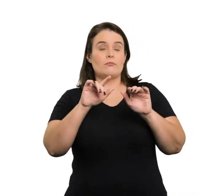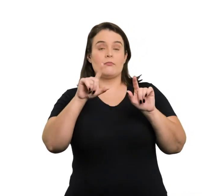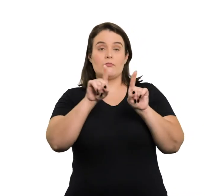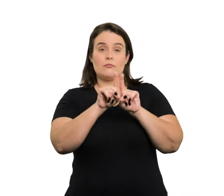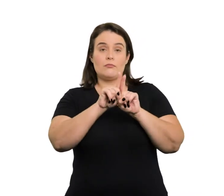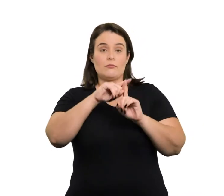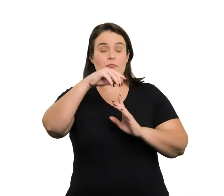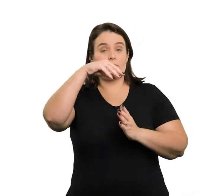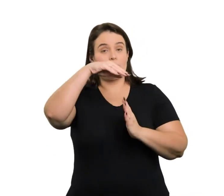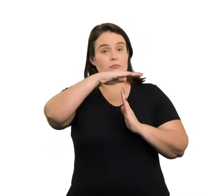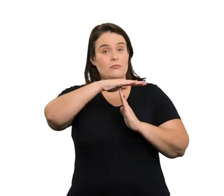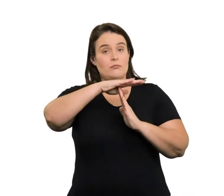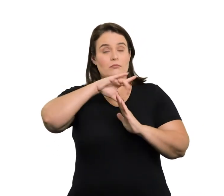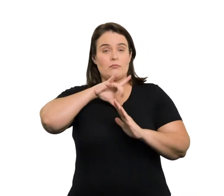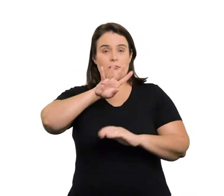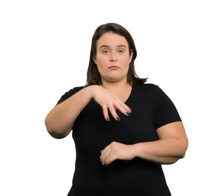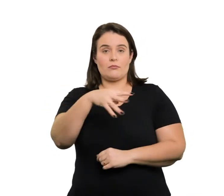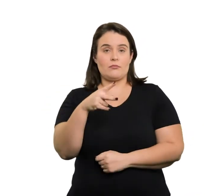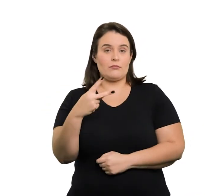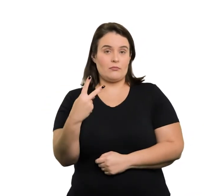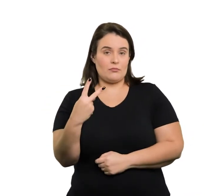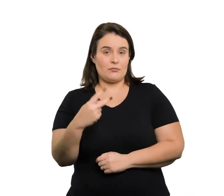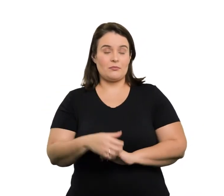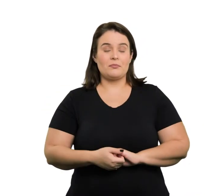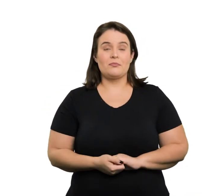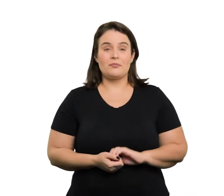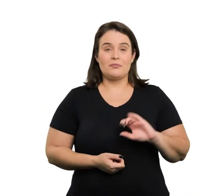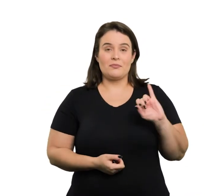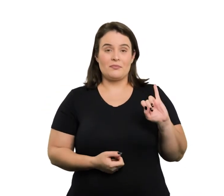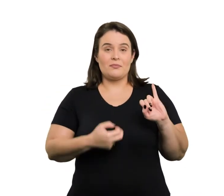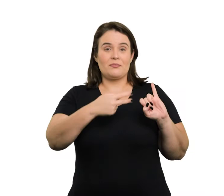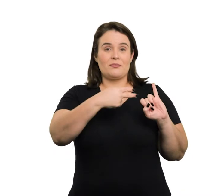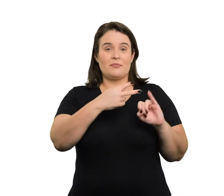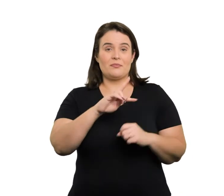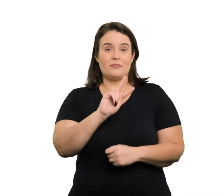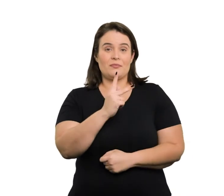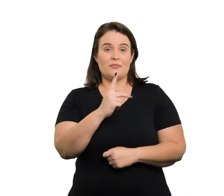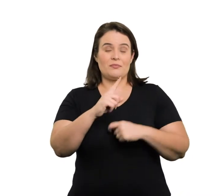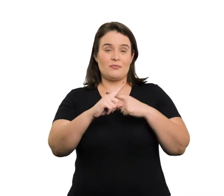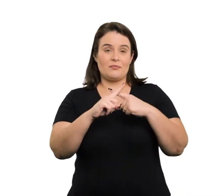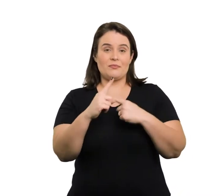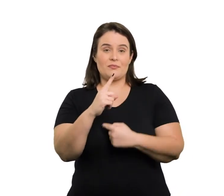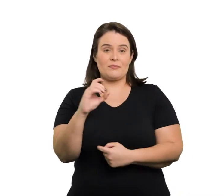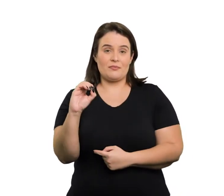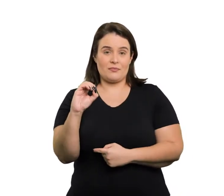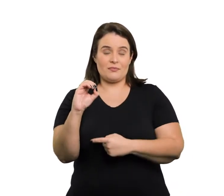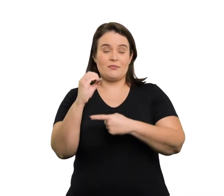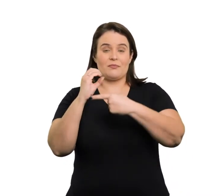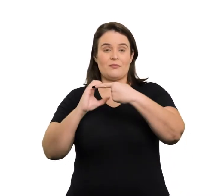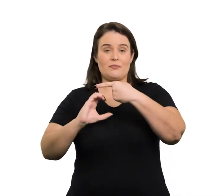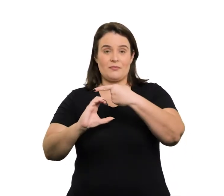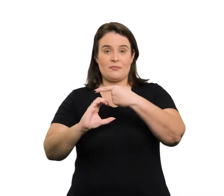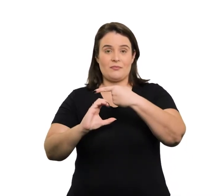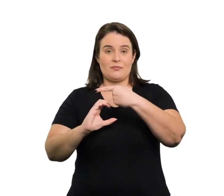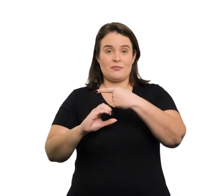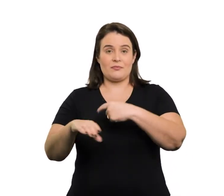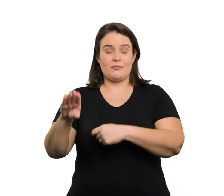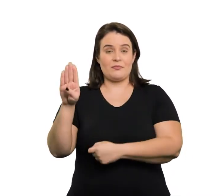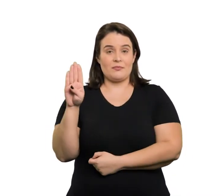dos limites estabelecidos nas 2 tabelas a seguir. I igual a H vezes 100 sobre